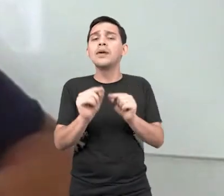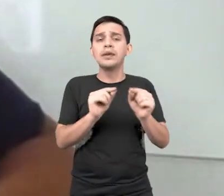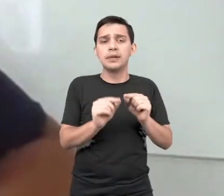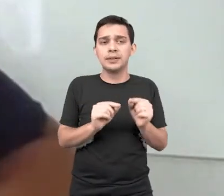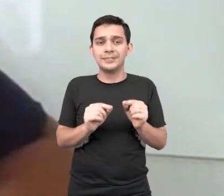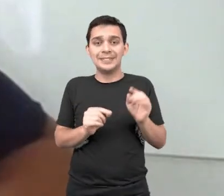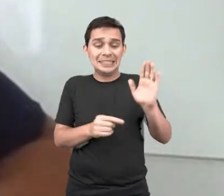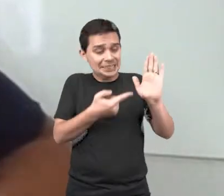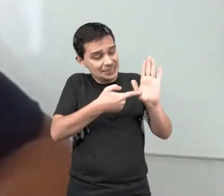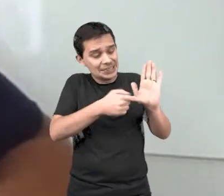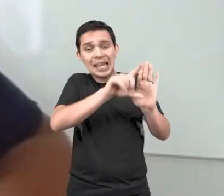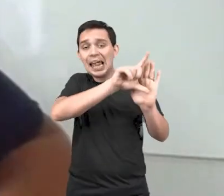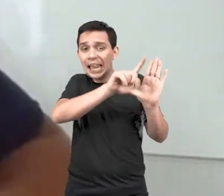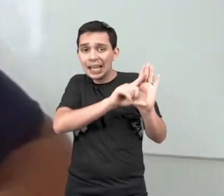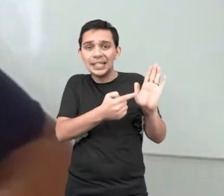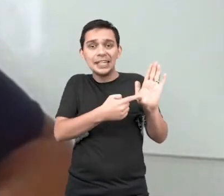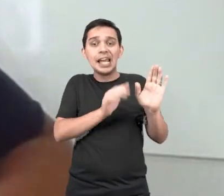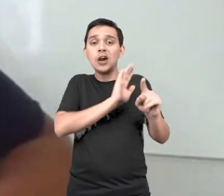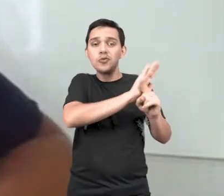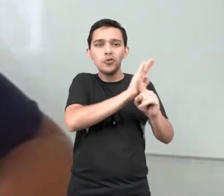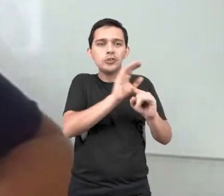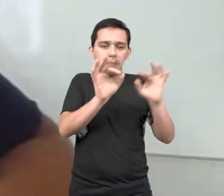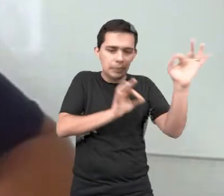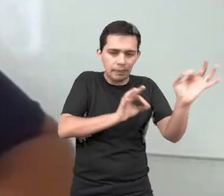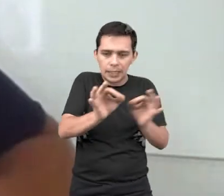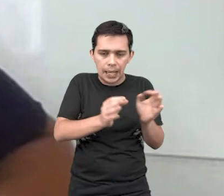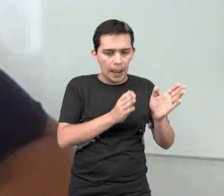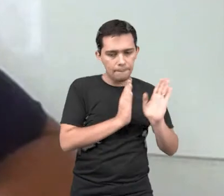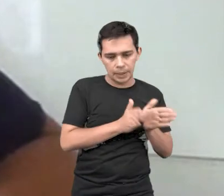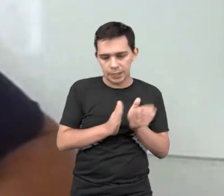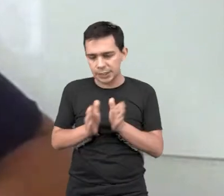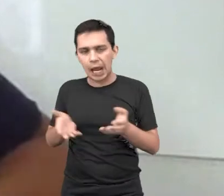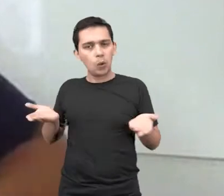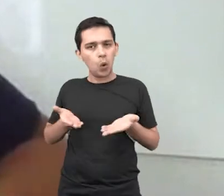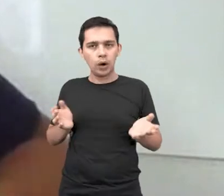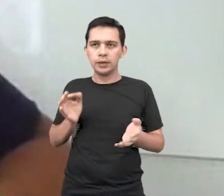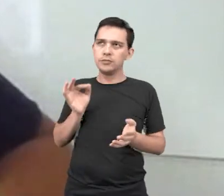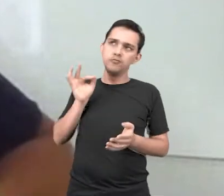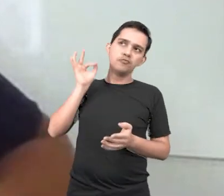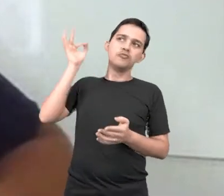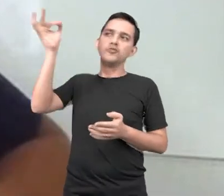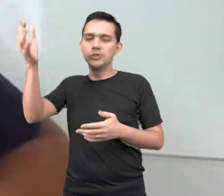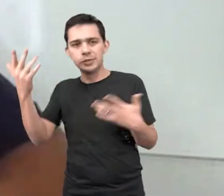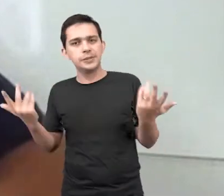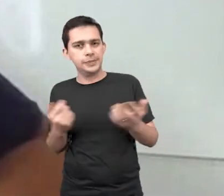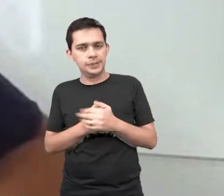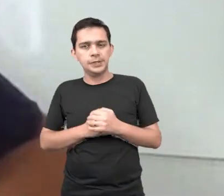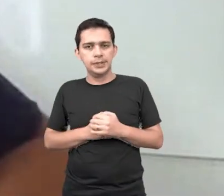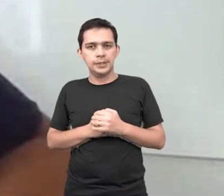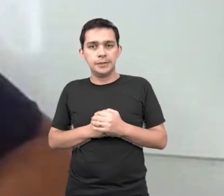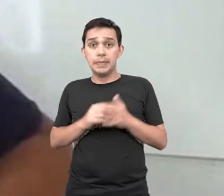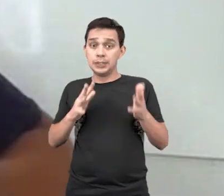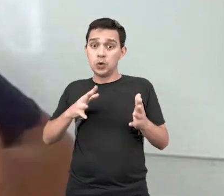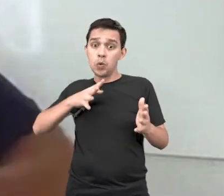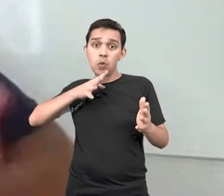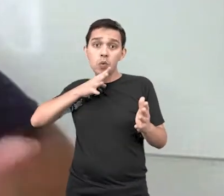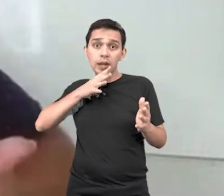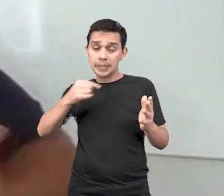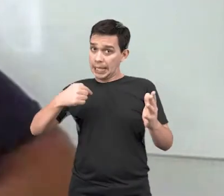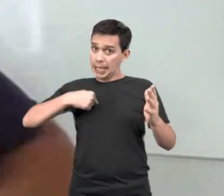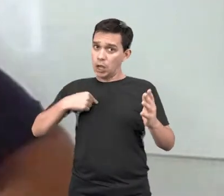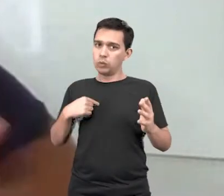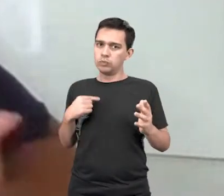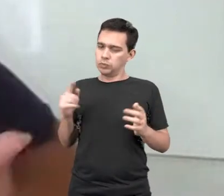mecanismo, ele de fato permite que, enfim, se tenha um planejamento de curto, médio e longo prazo para a política educacional, né? É só quando